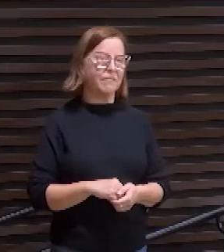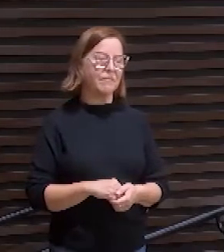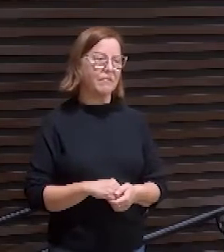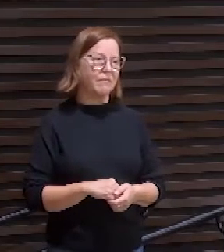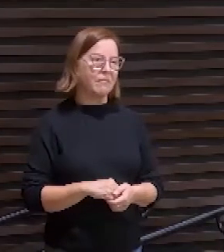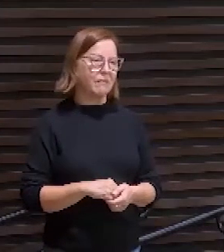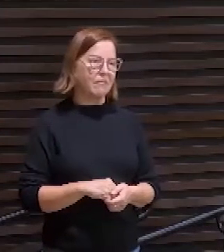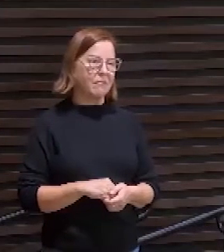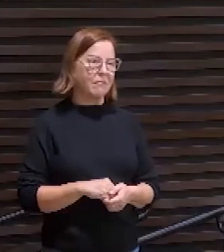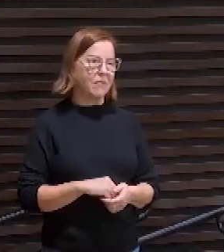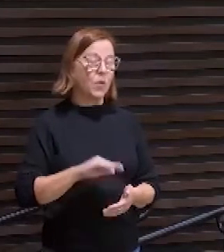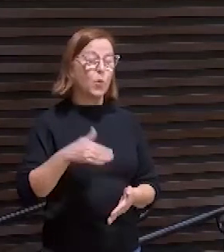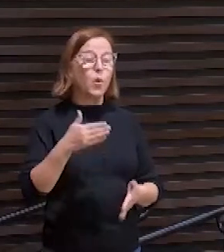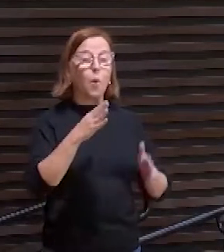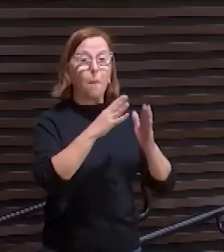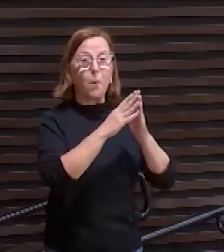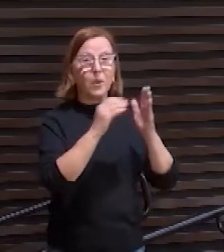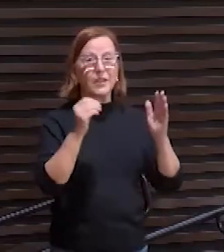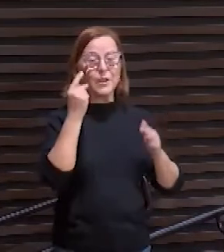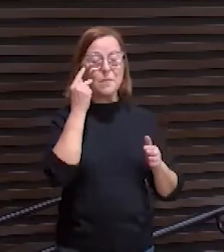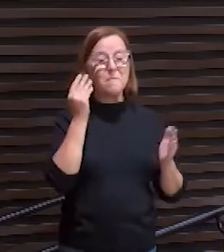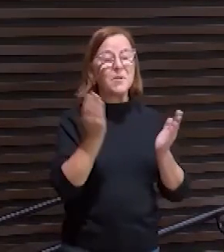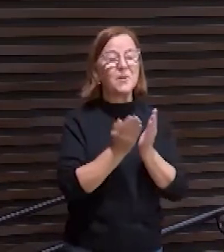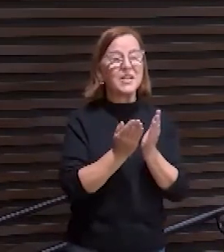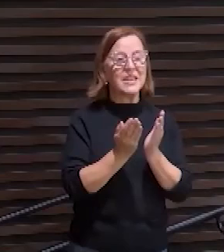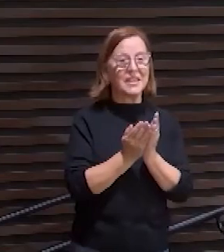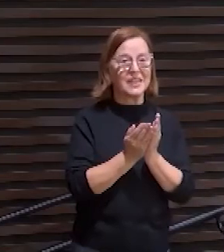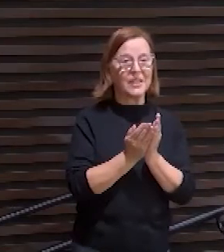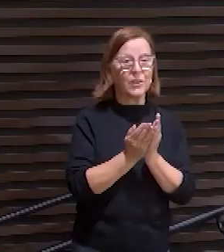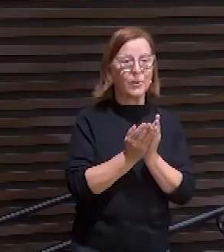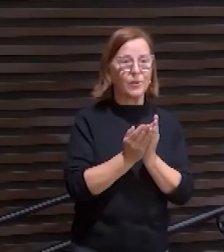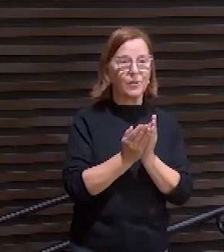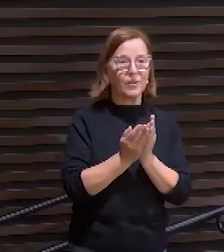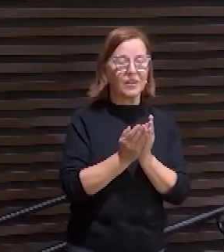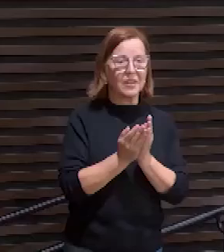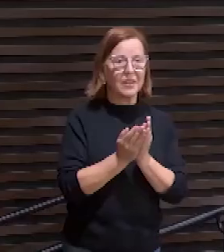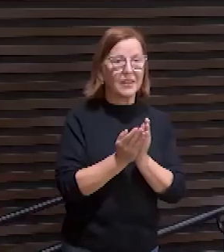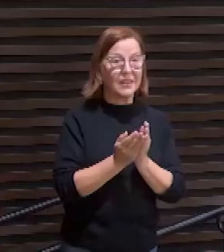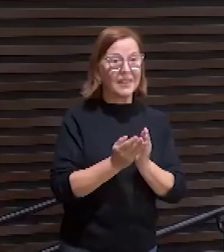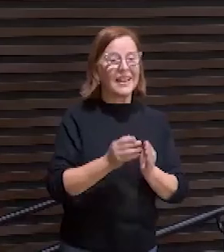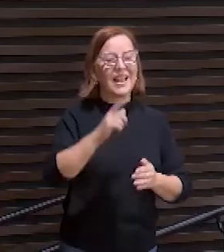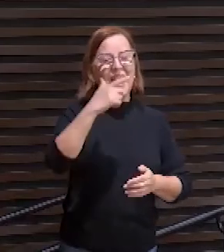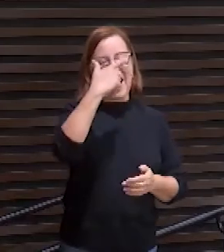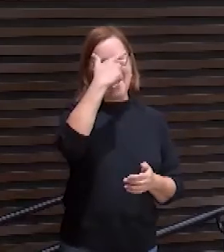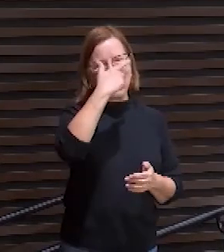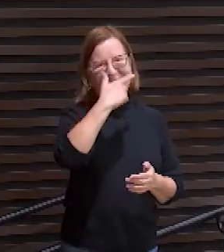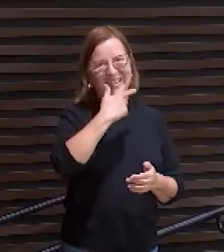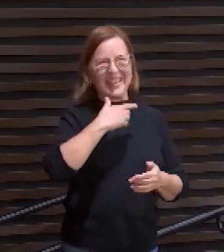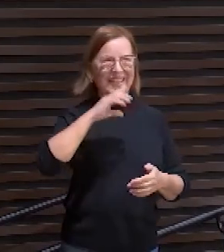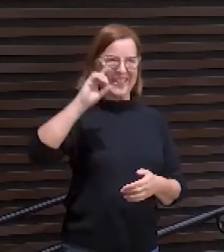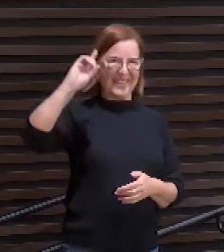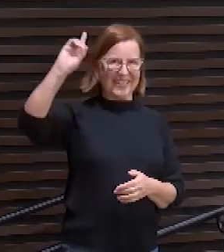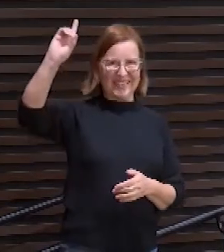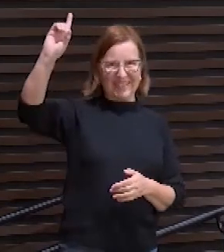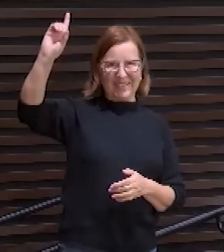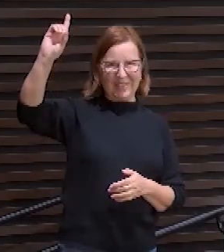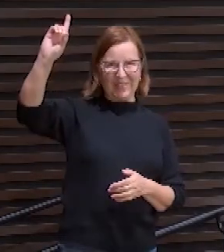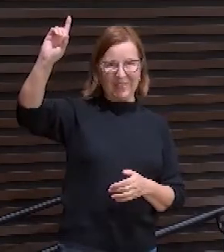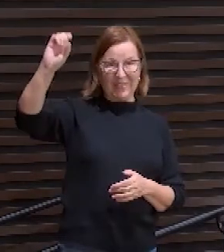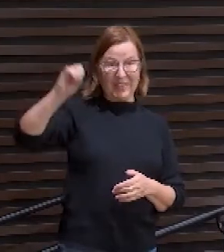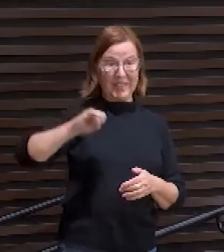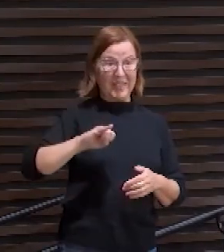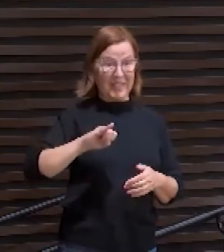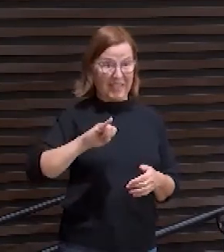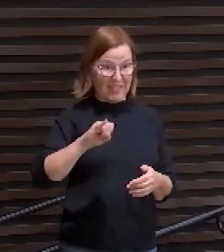Qual é o padrão para o cristão daquilo que é bom? É o caráter de Deus. Então, se você tiver que